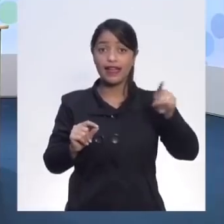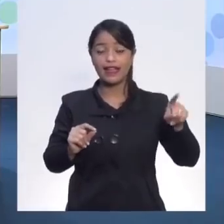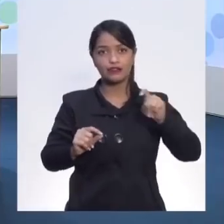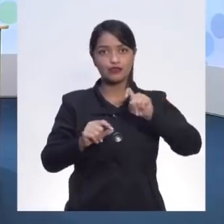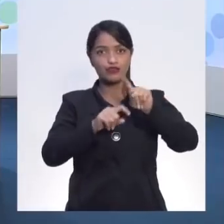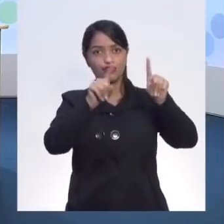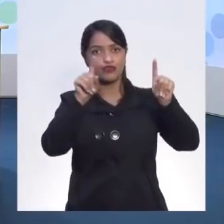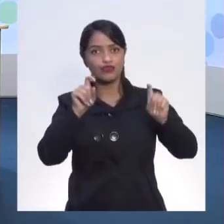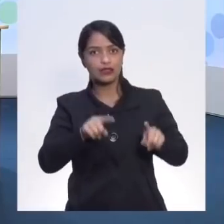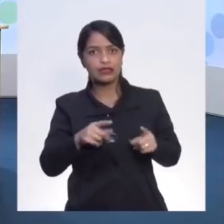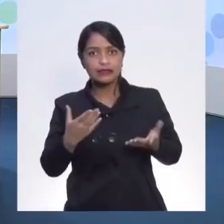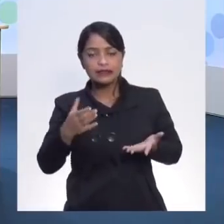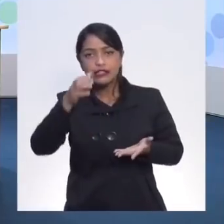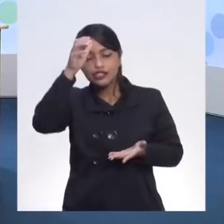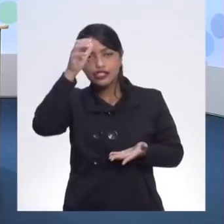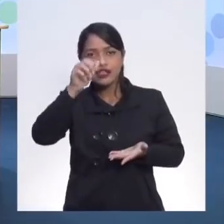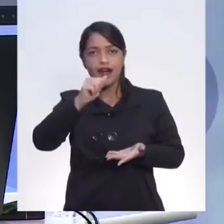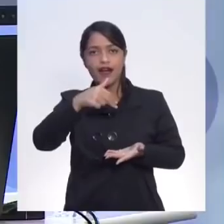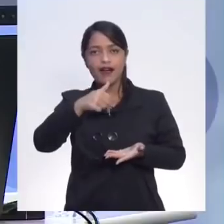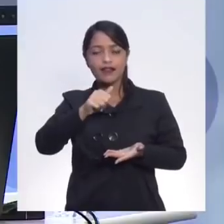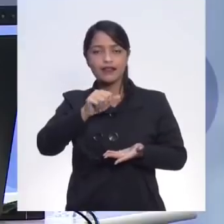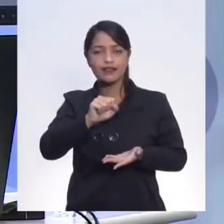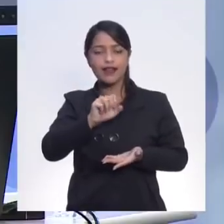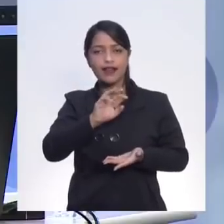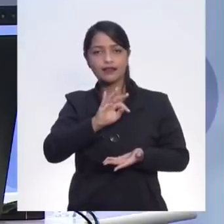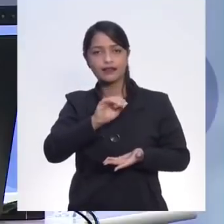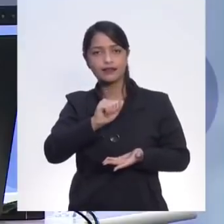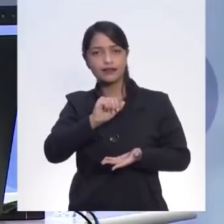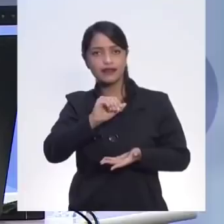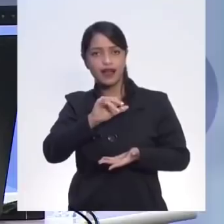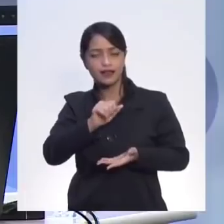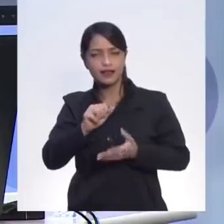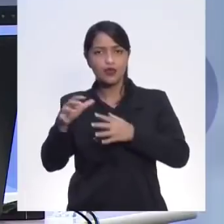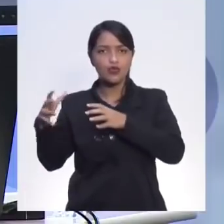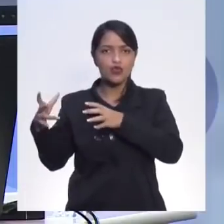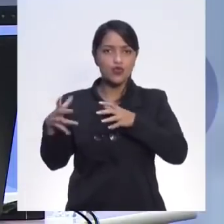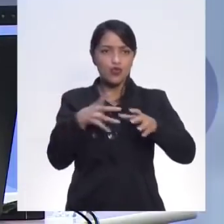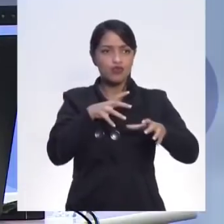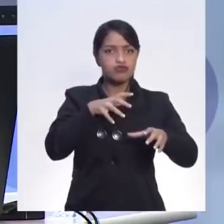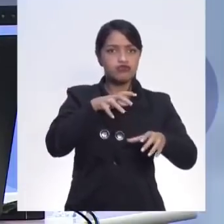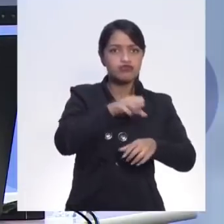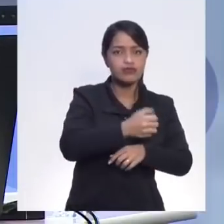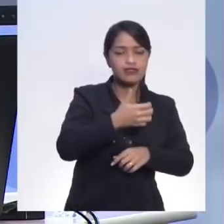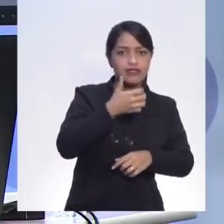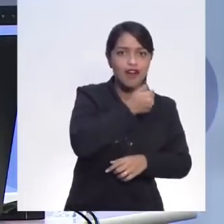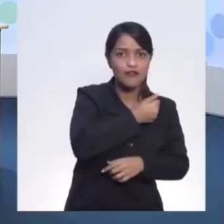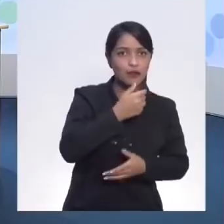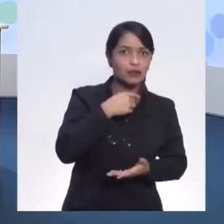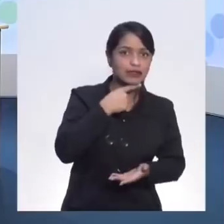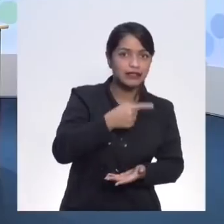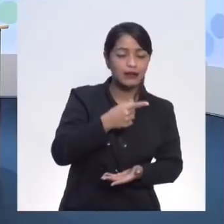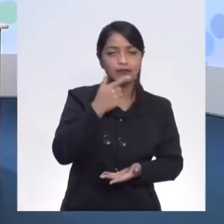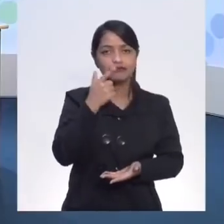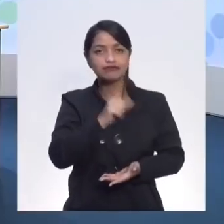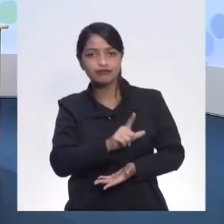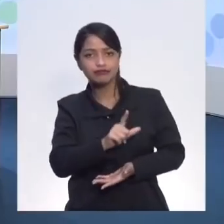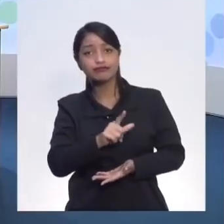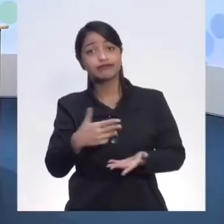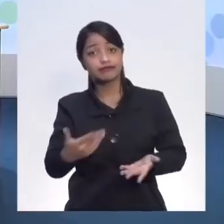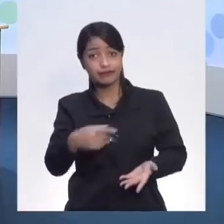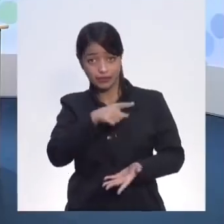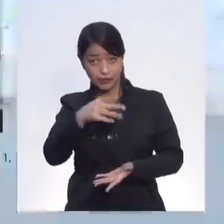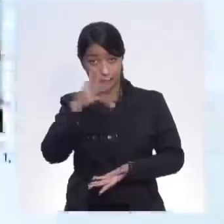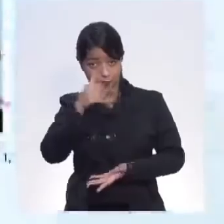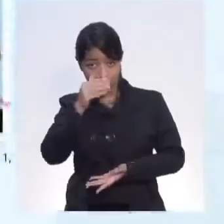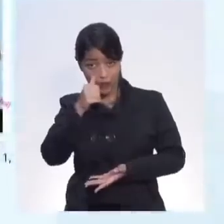Será que eles conseguem resgatar a tia Anastácia? O que será que acontece? Vocês estão curiosos? Então a gente vai saber hoje. Só coloquei aquela imagem da esfinge